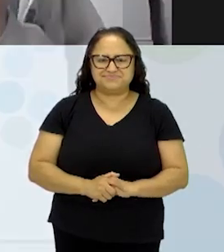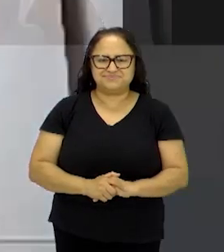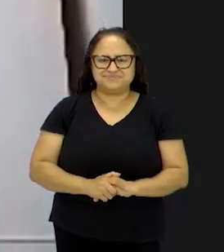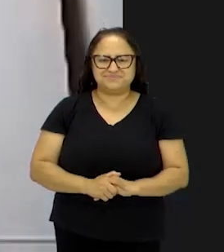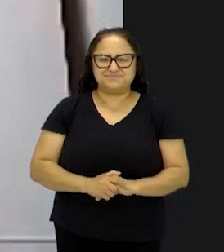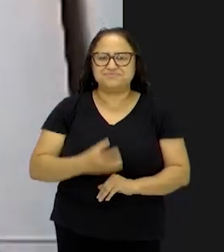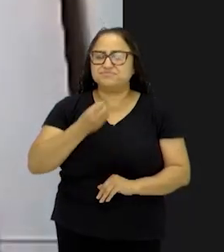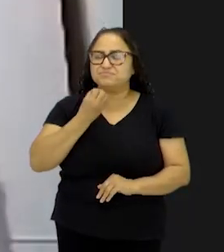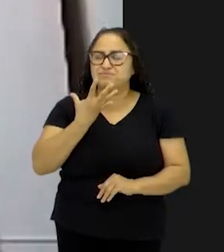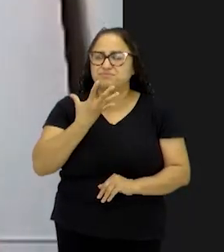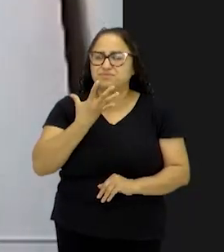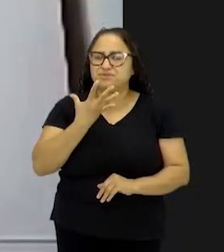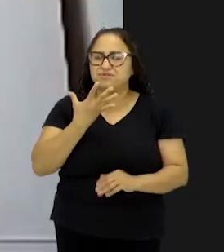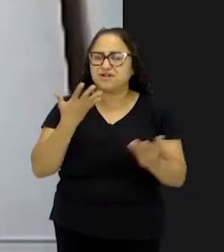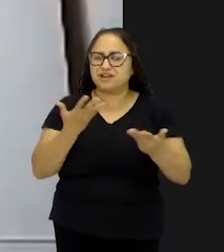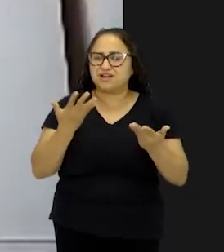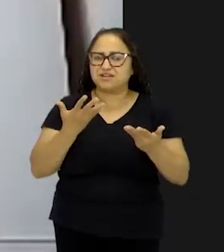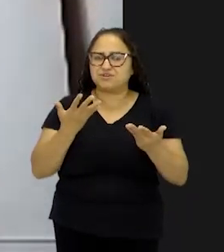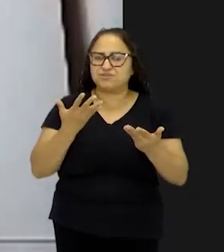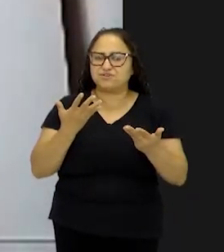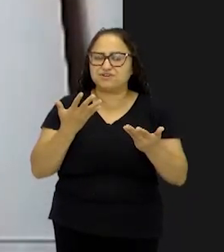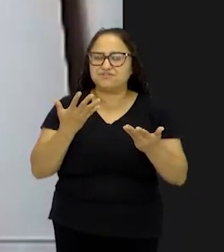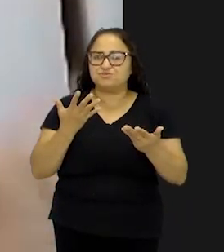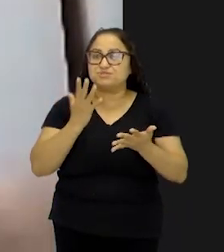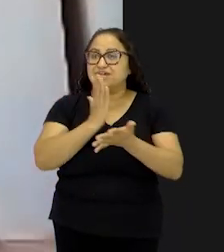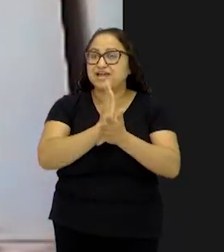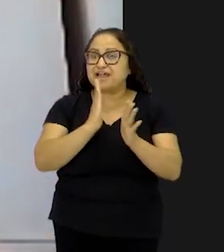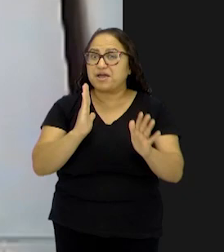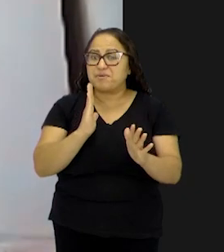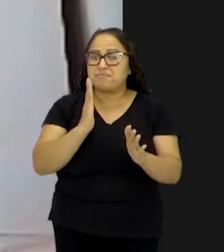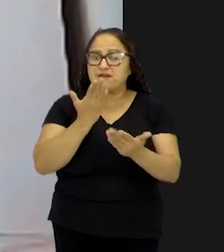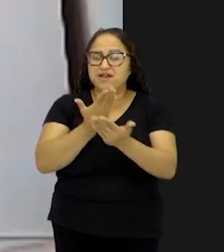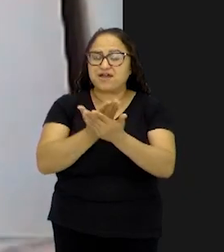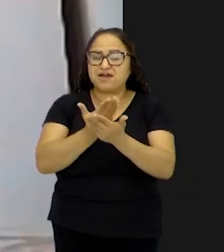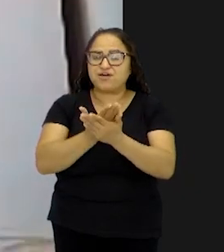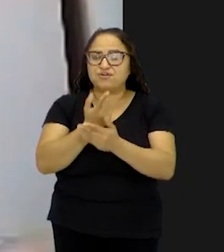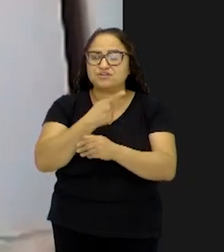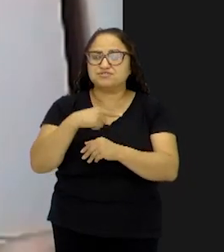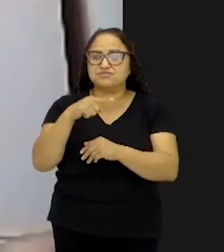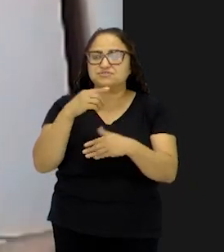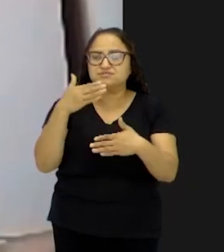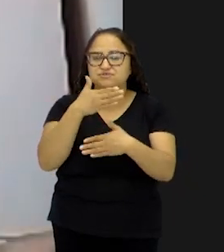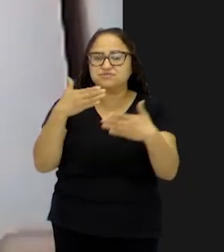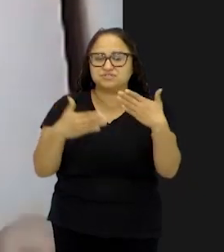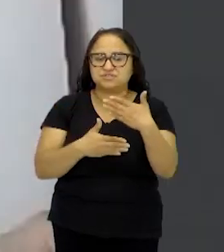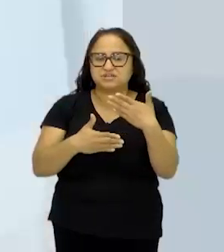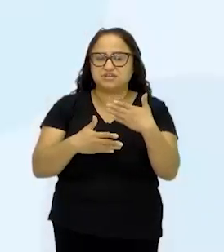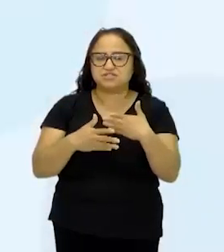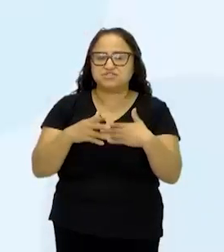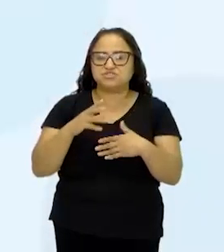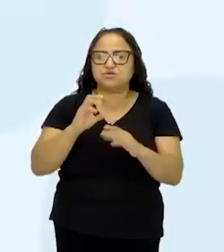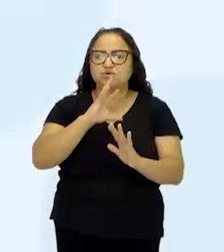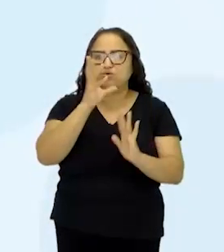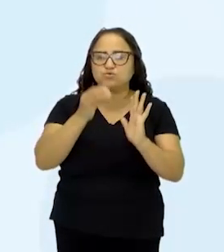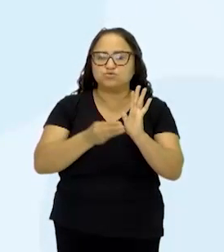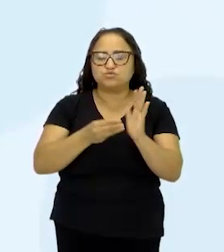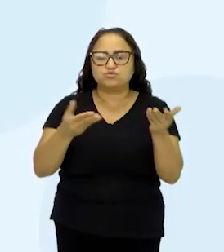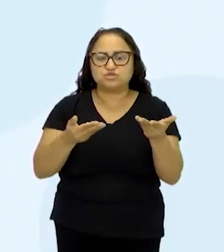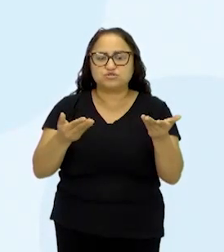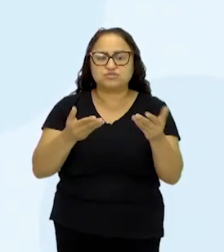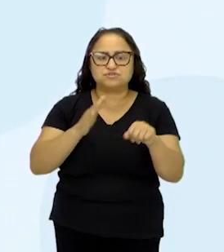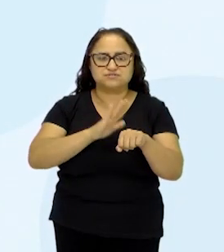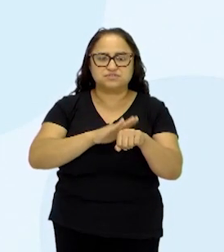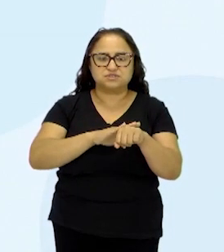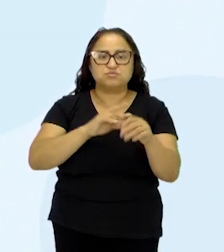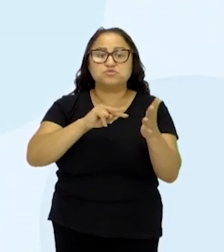Bom, pessoal, então bora para fechar com chave de ouro essa aula. A gente vai ter um slide com o um resumo de todos os cálculos que a gente fez, ou seja,